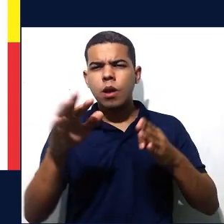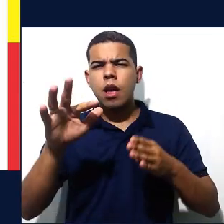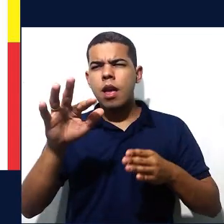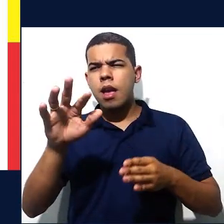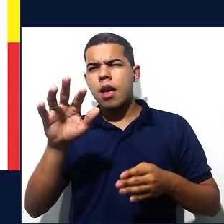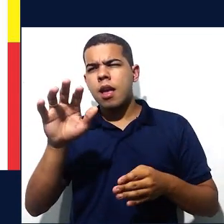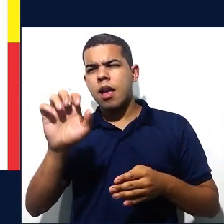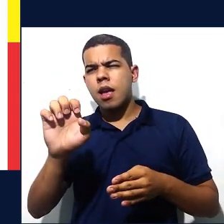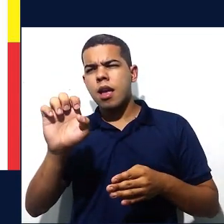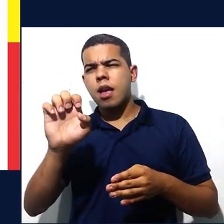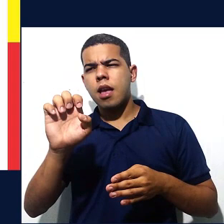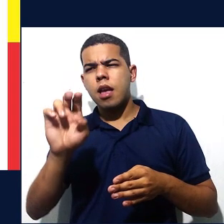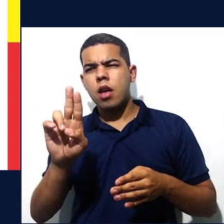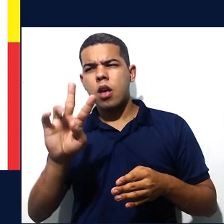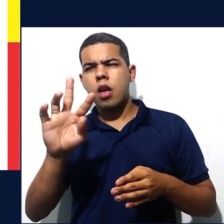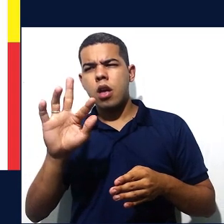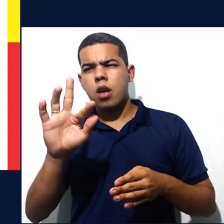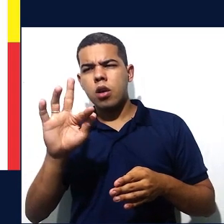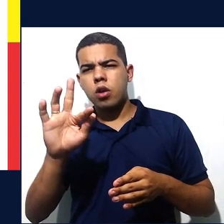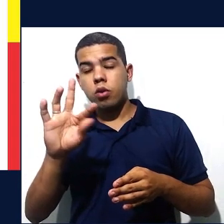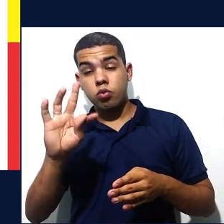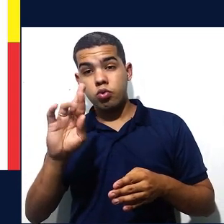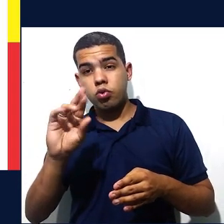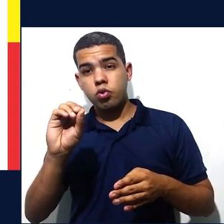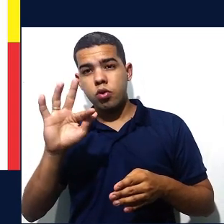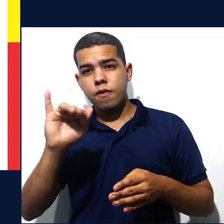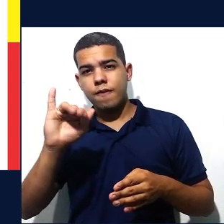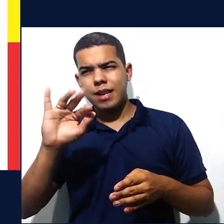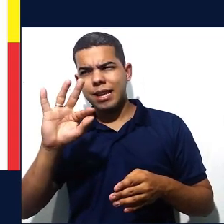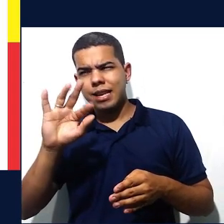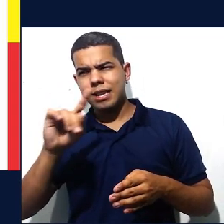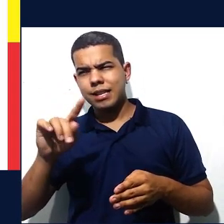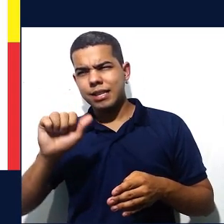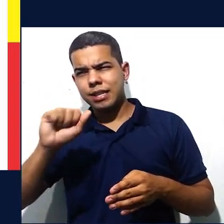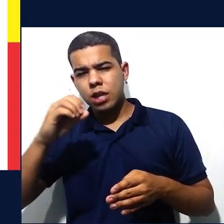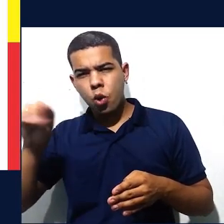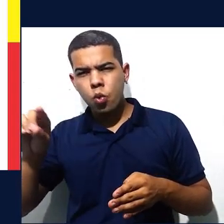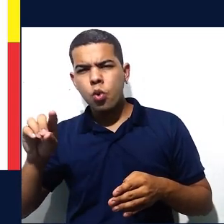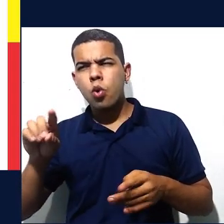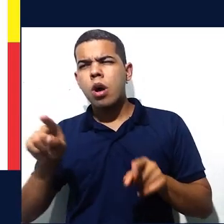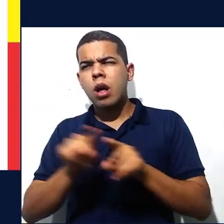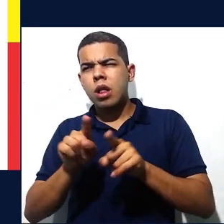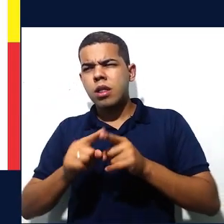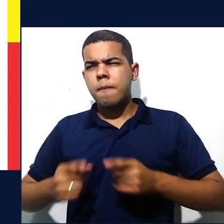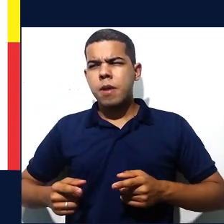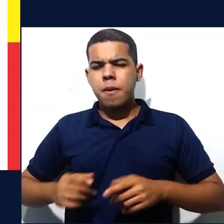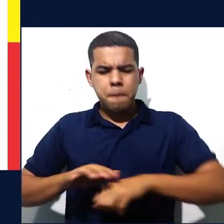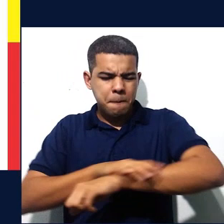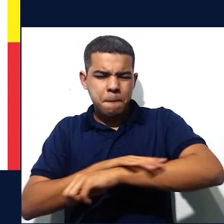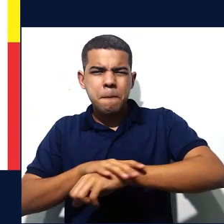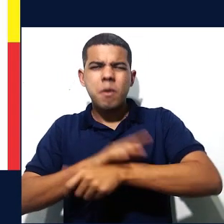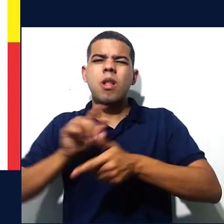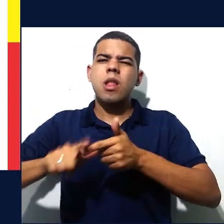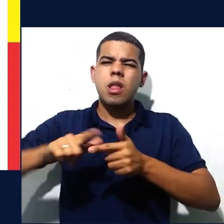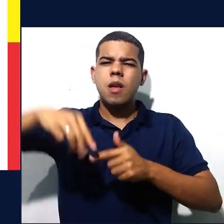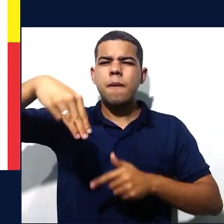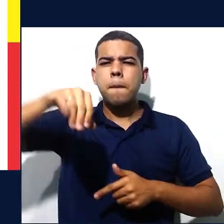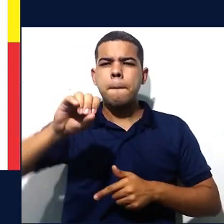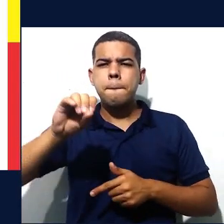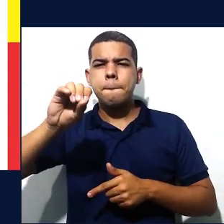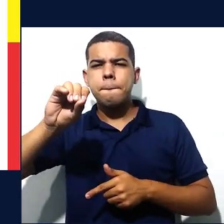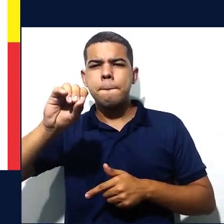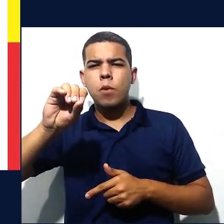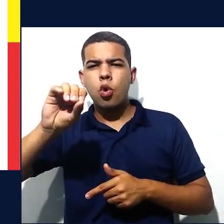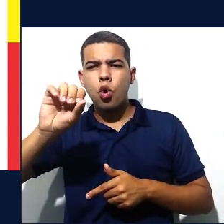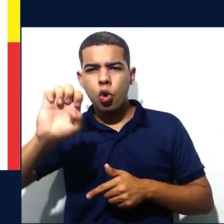aumento das micoses de pele. E daí a pergunta é o seguinte: quais das afirmações vão estar